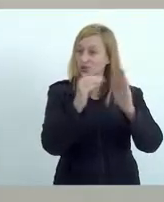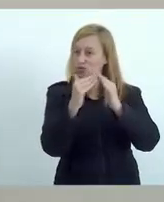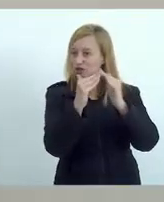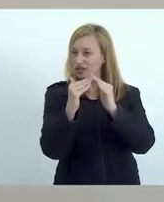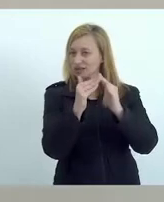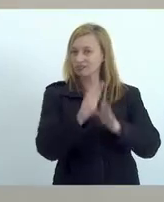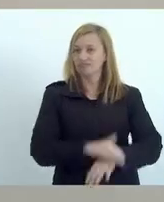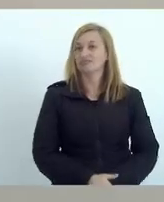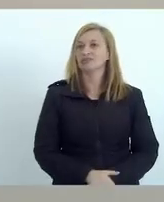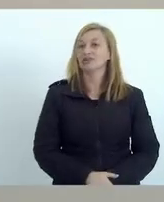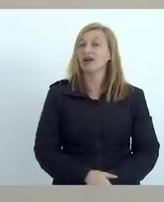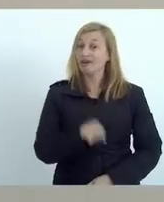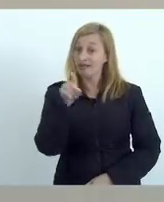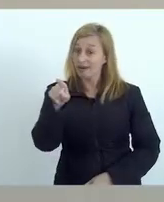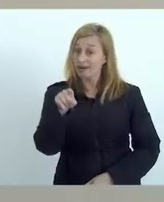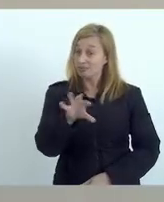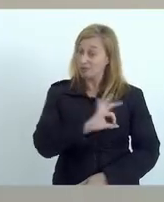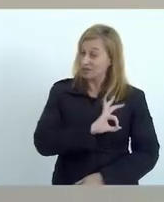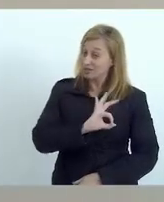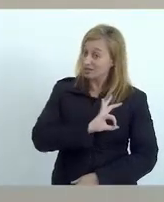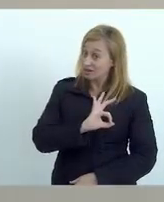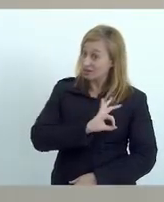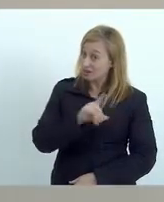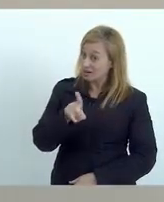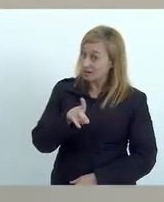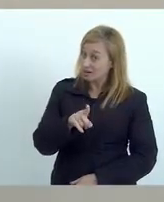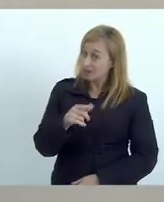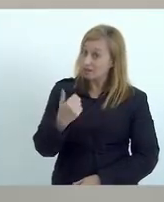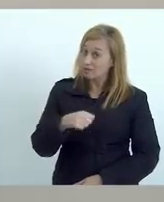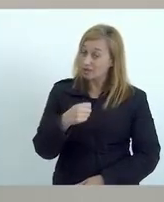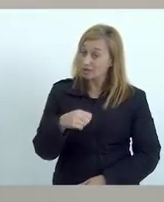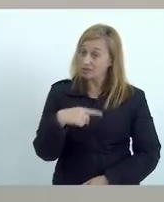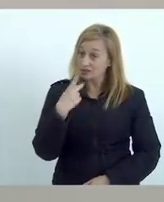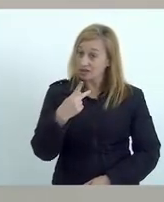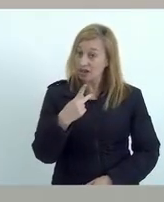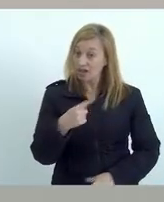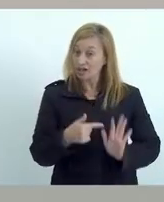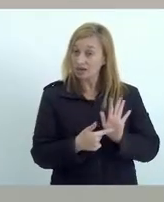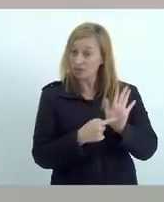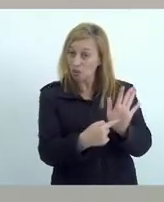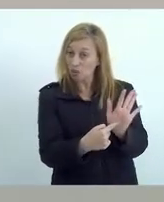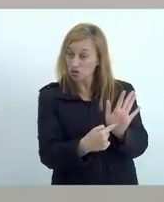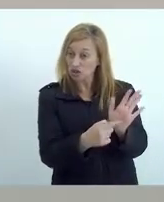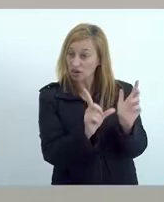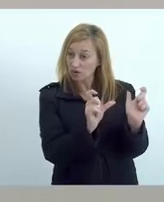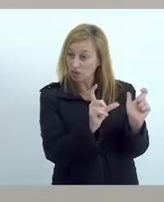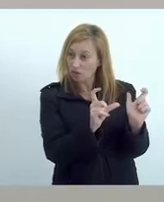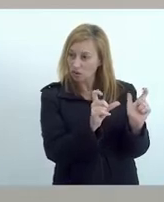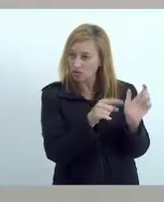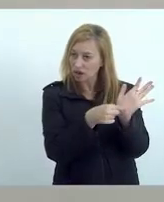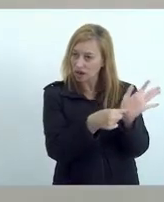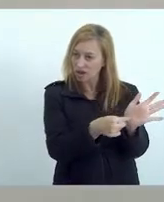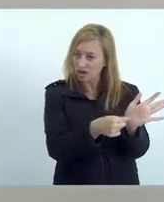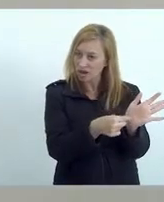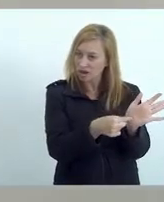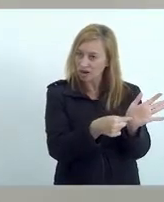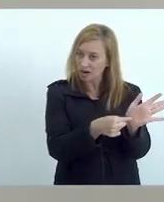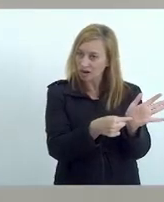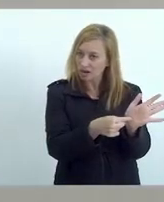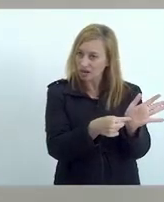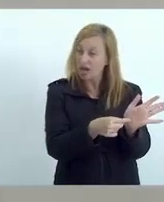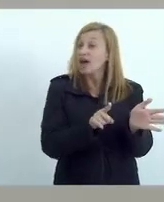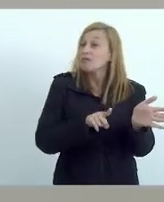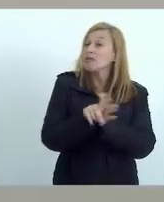vizinho e aquele policial ali do serviço reservado ele tem que mencionar ele mostra a nossa foto nossa fotografia